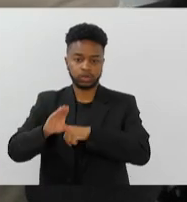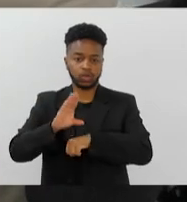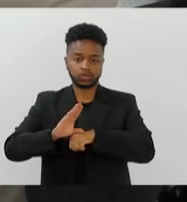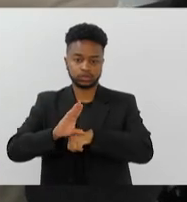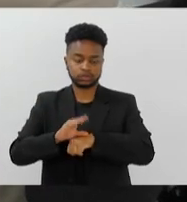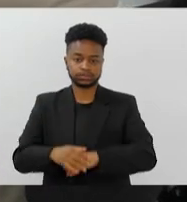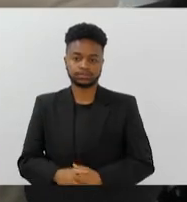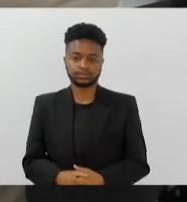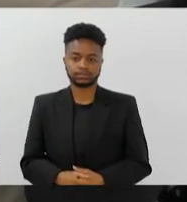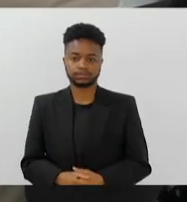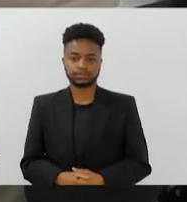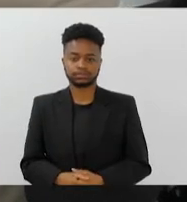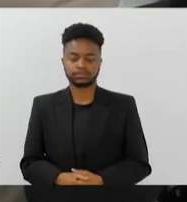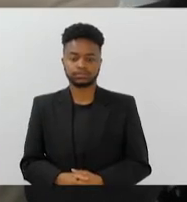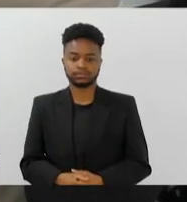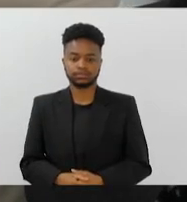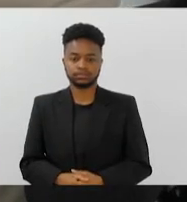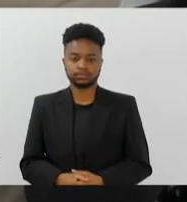Paulo.